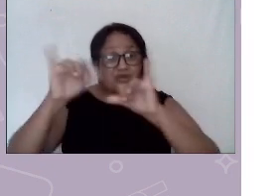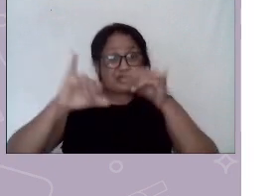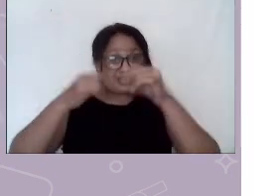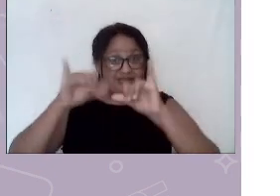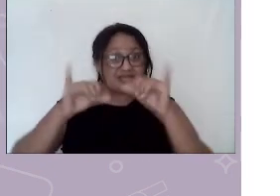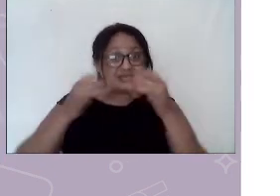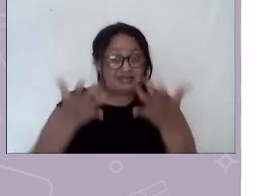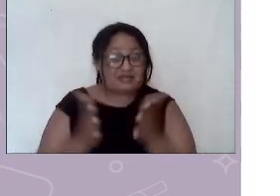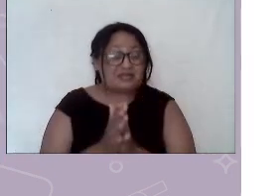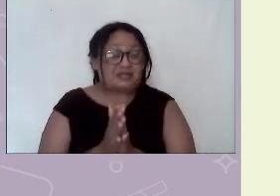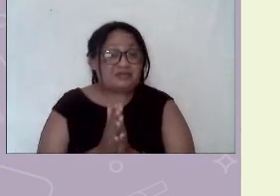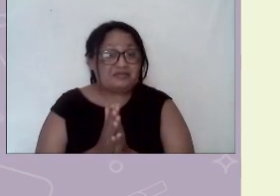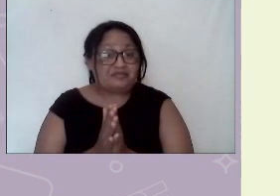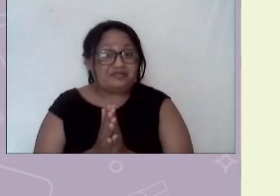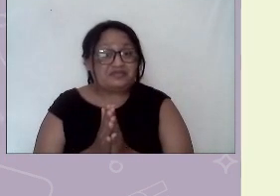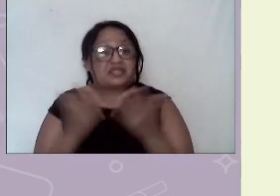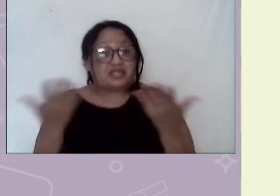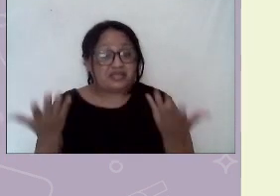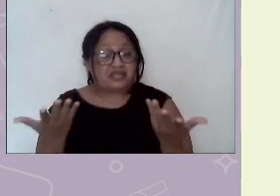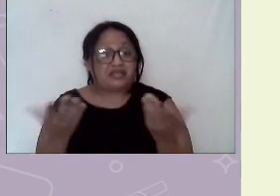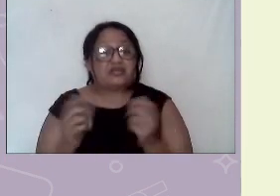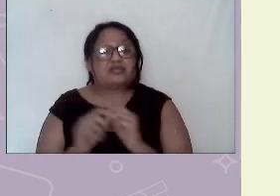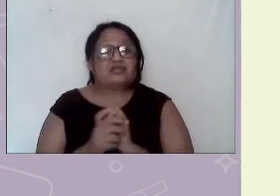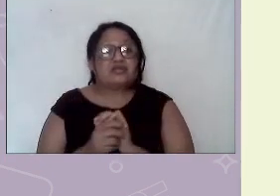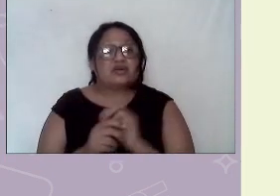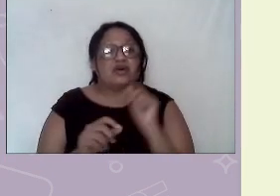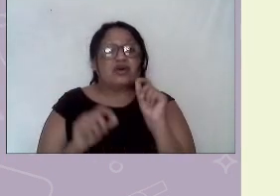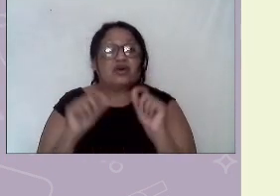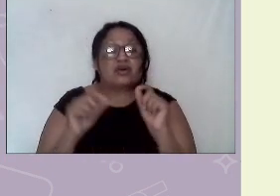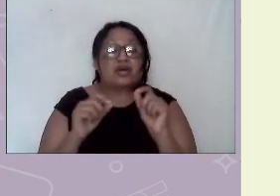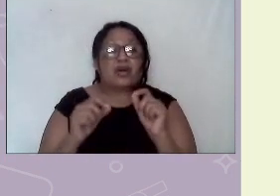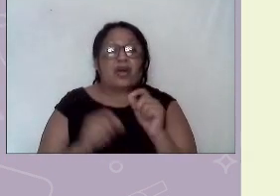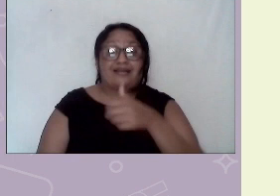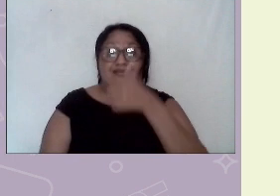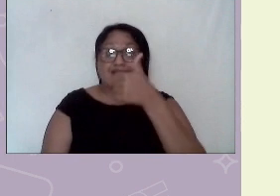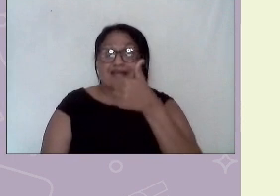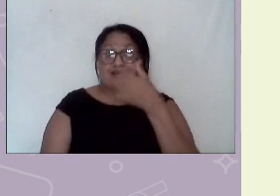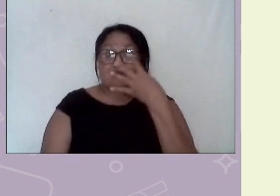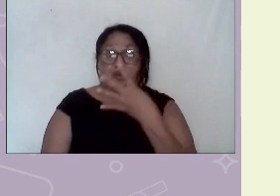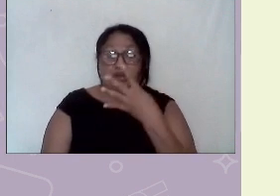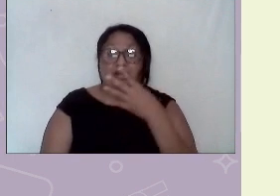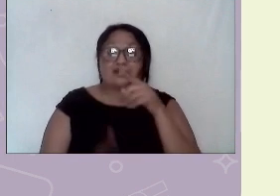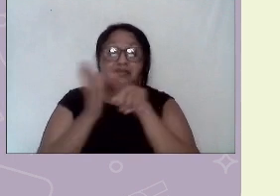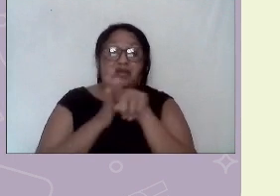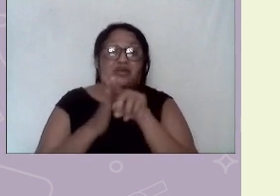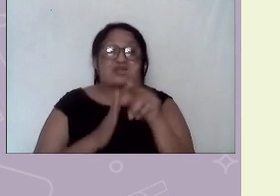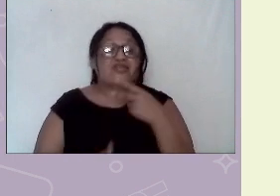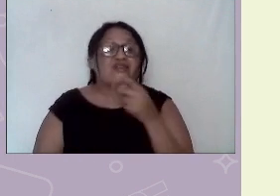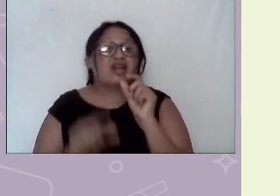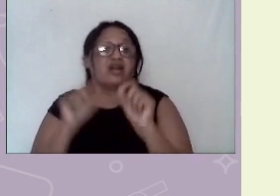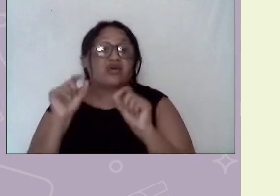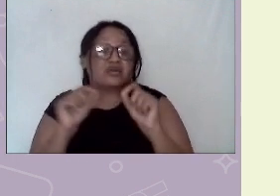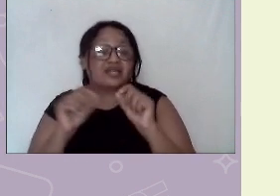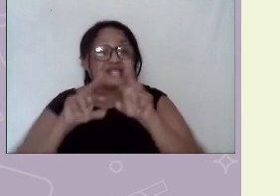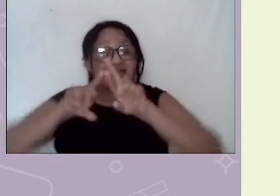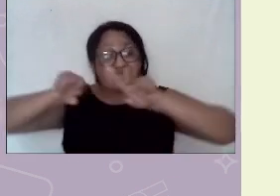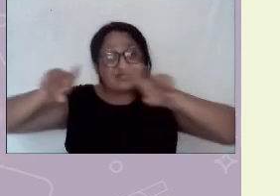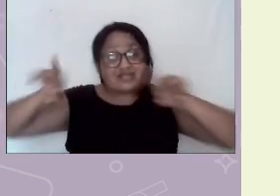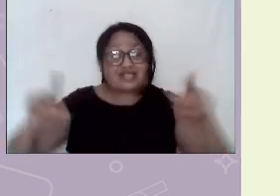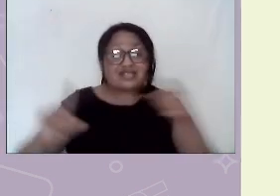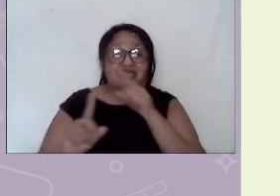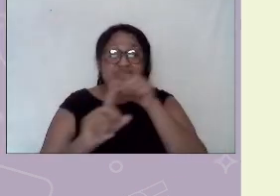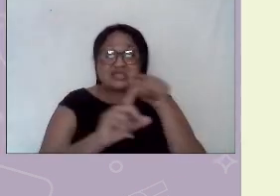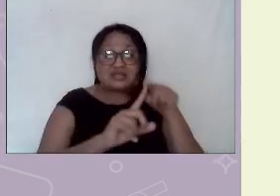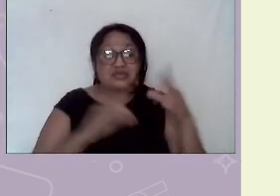então a décima quarta questão diz o seguinte os diferentes tipos de ligações